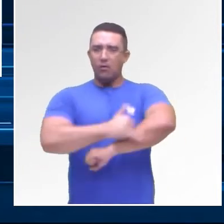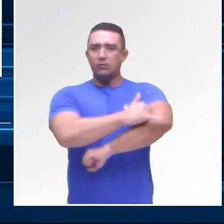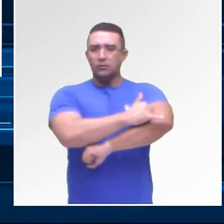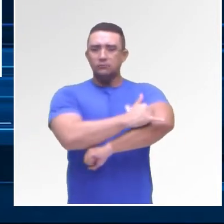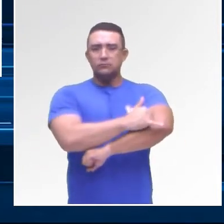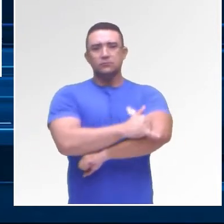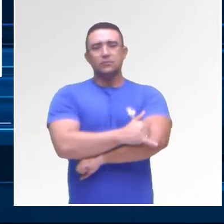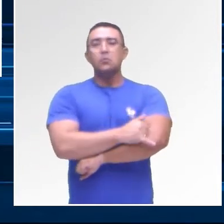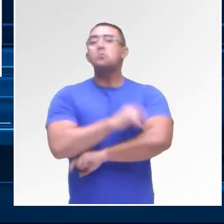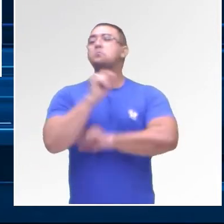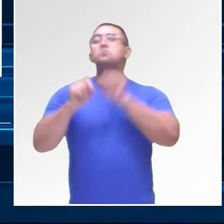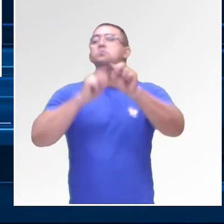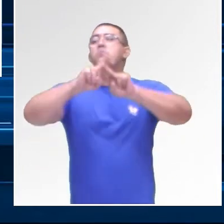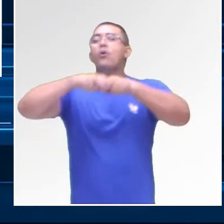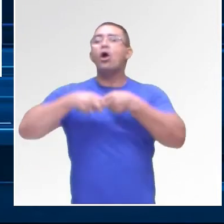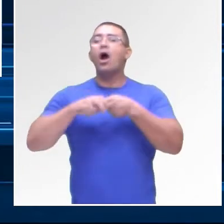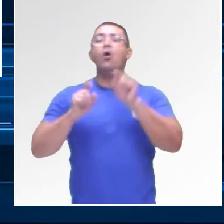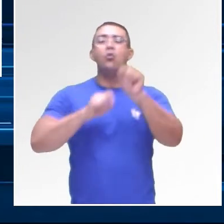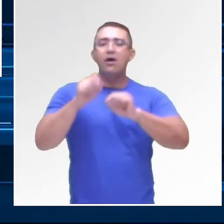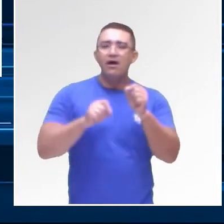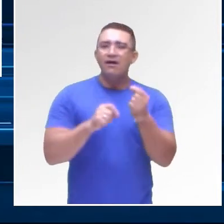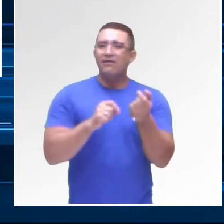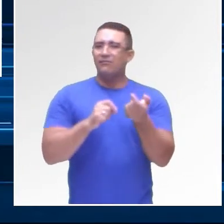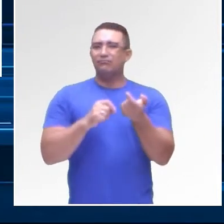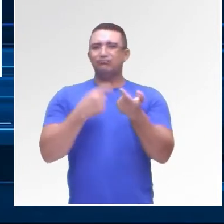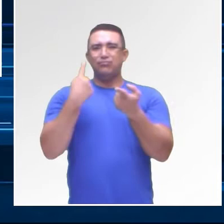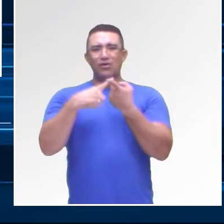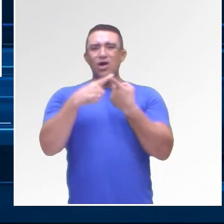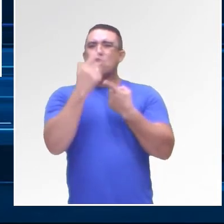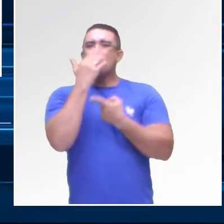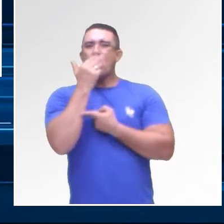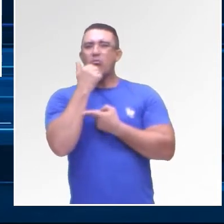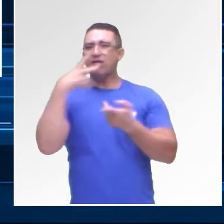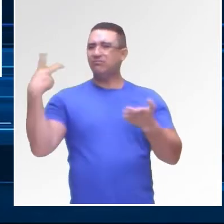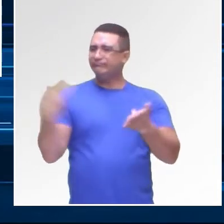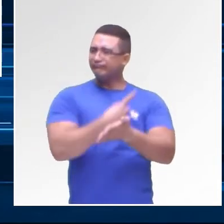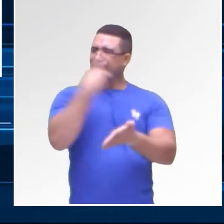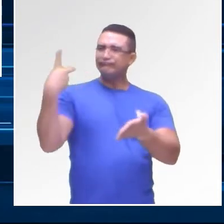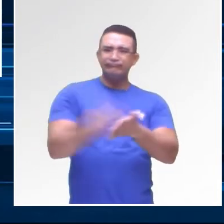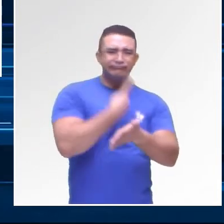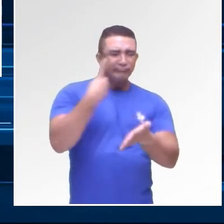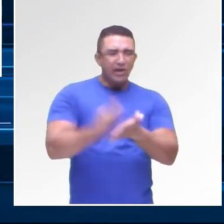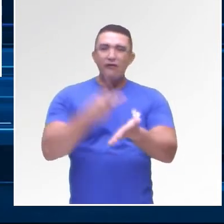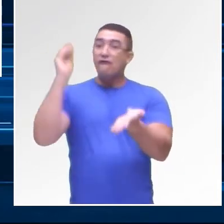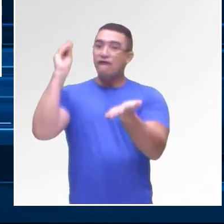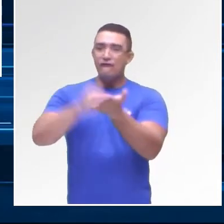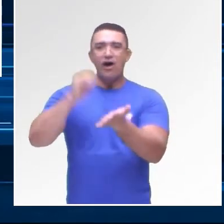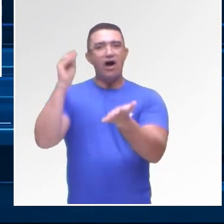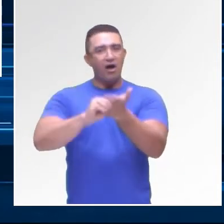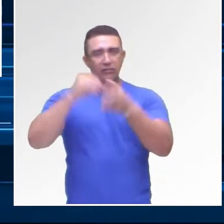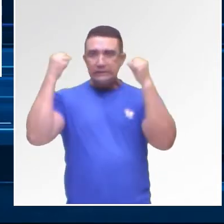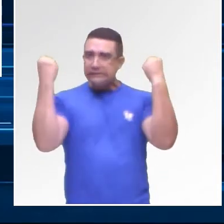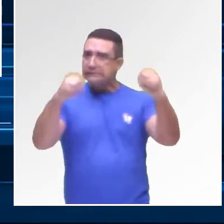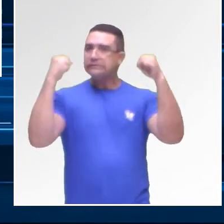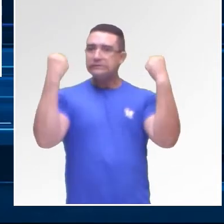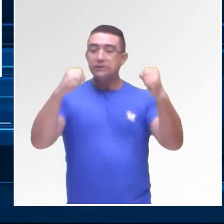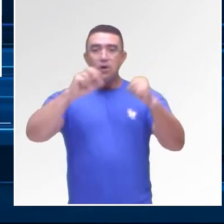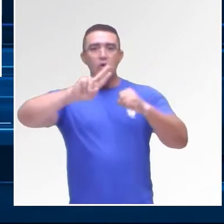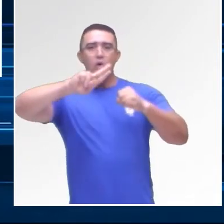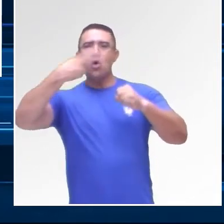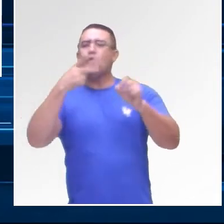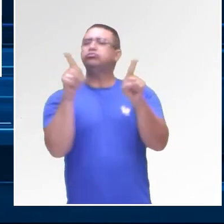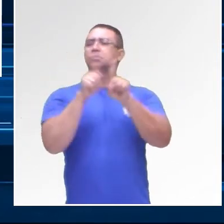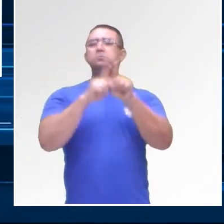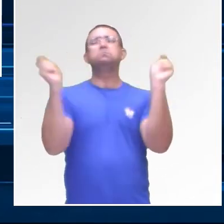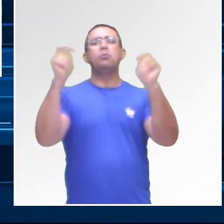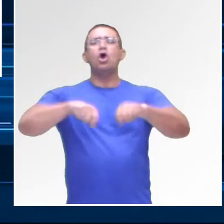ser pelo quê? Pela uma alimentação inadequada, pela falta de atividade física, ou pode